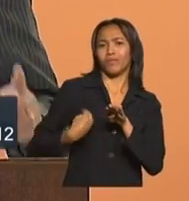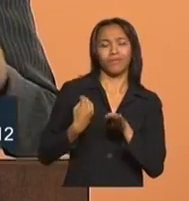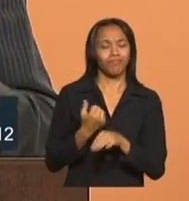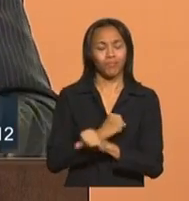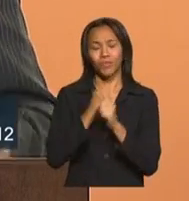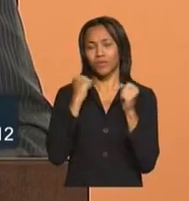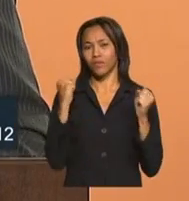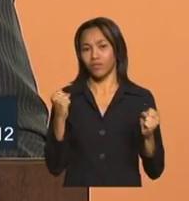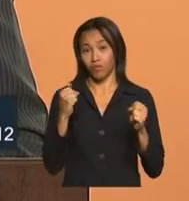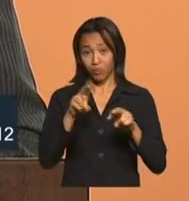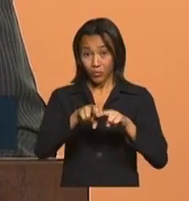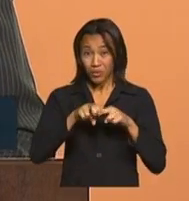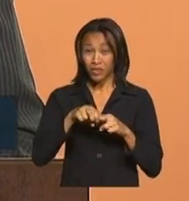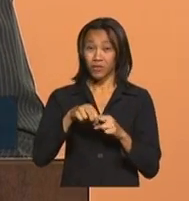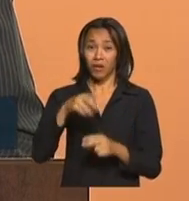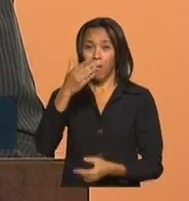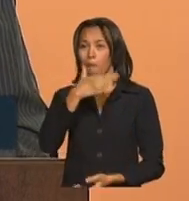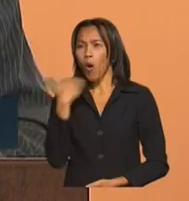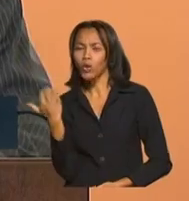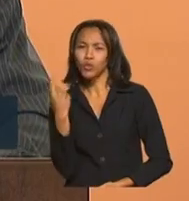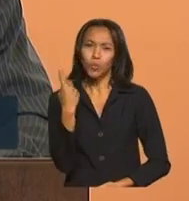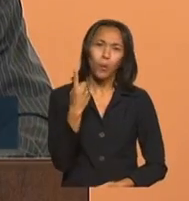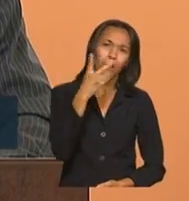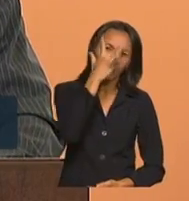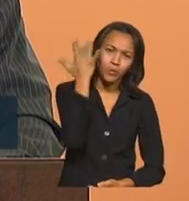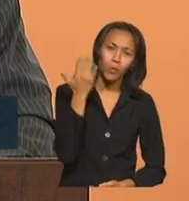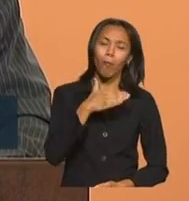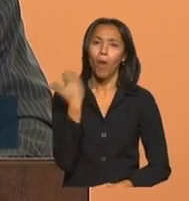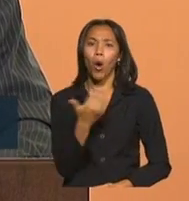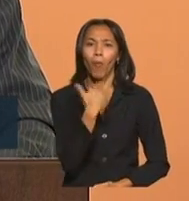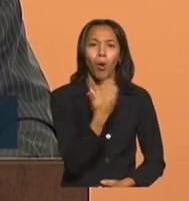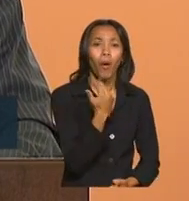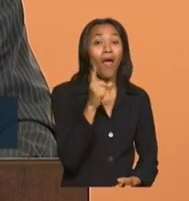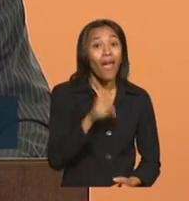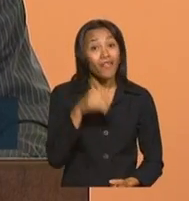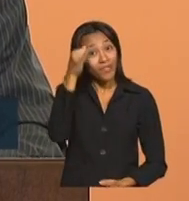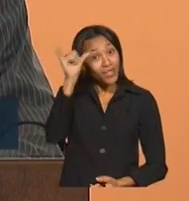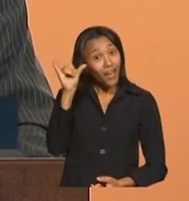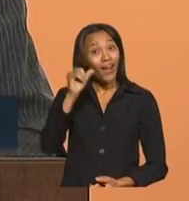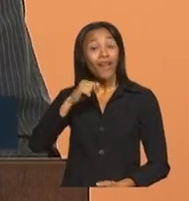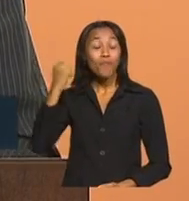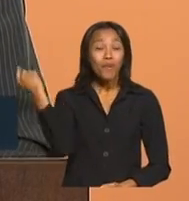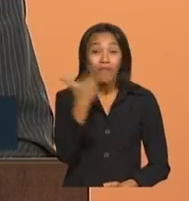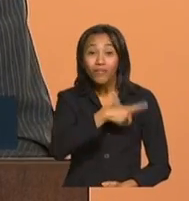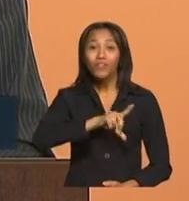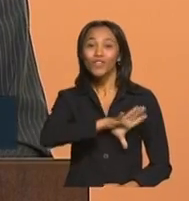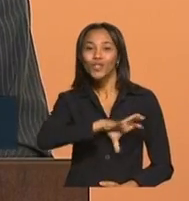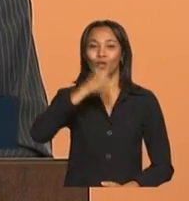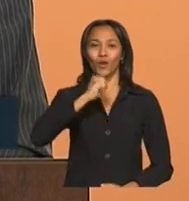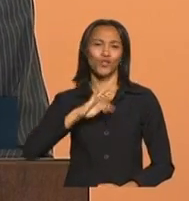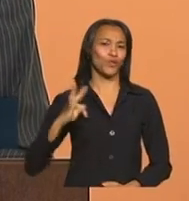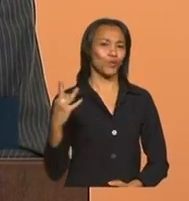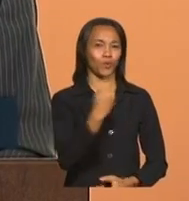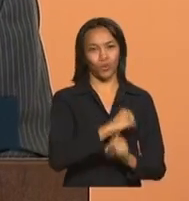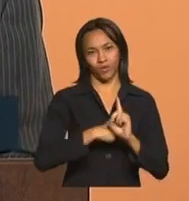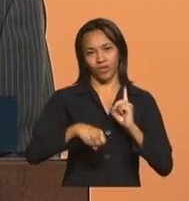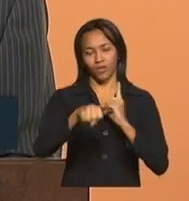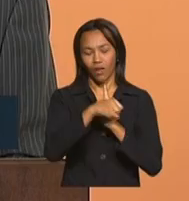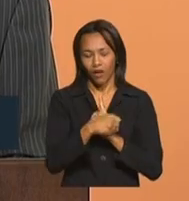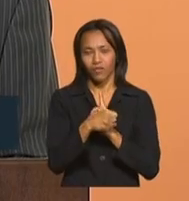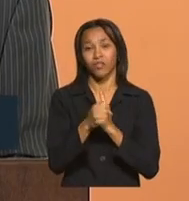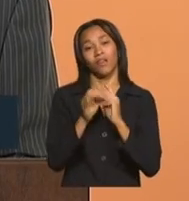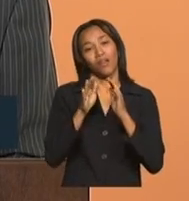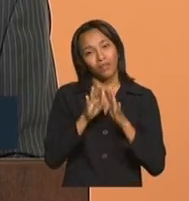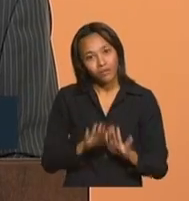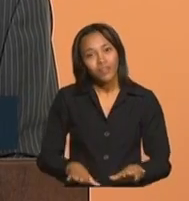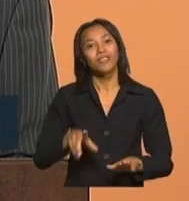isso, cada perda que conseguirmos evitar será uma vitória de todos, como sociedade. E aí,